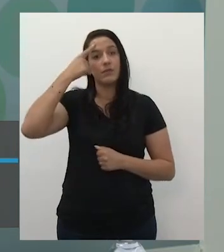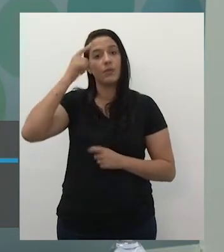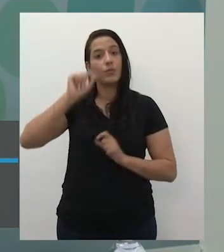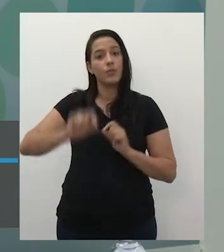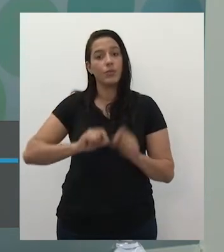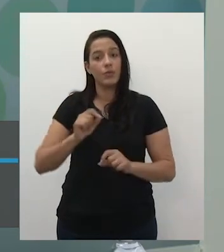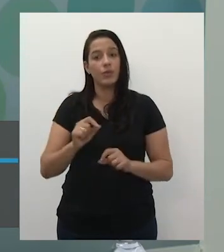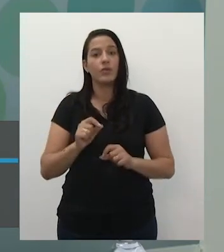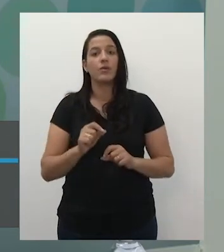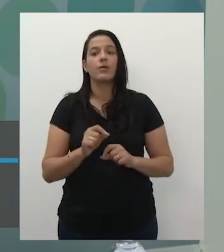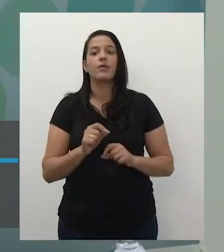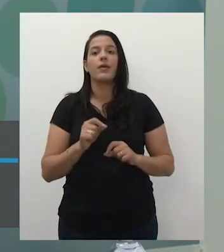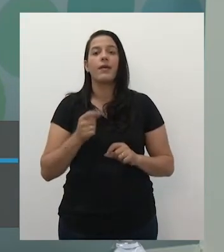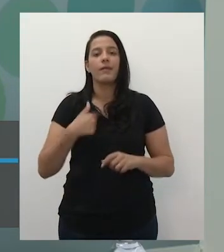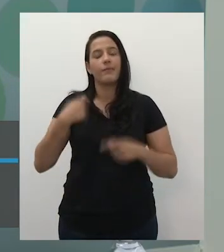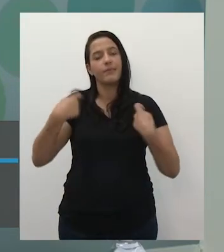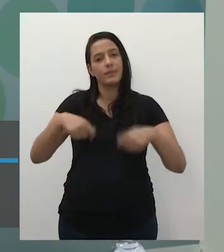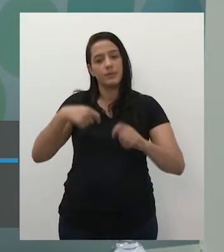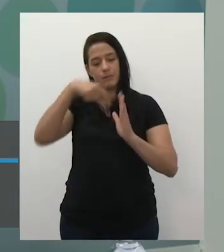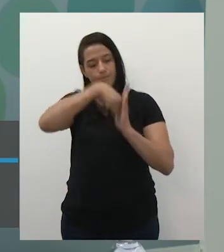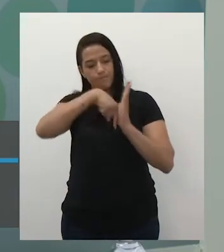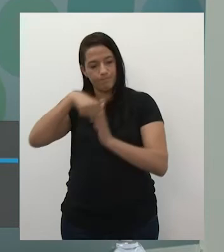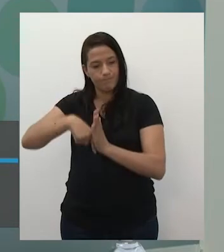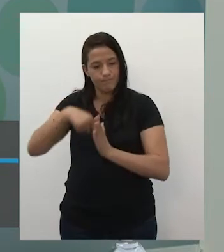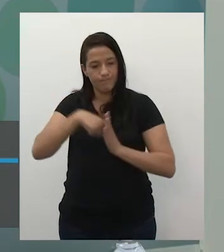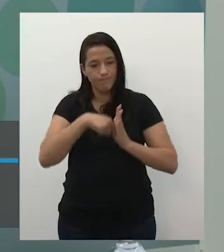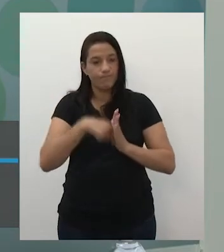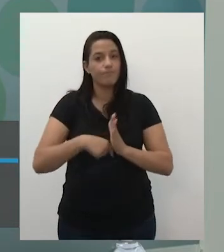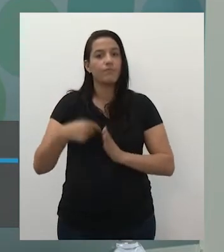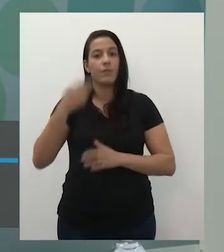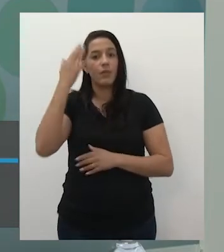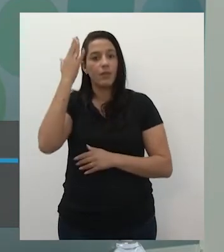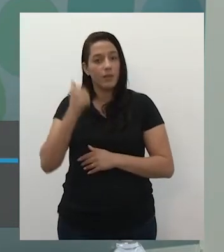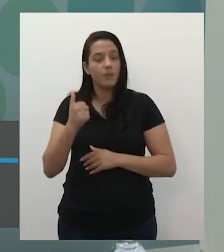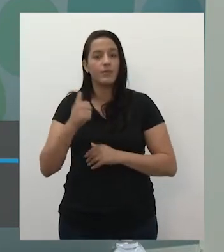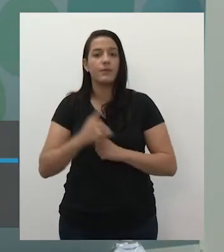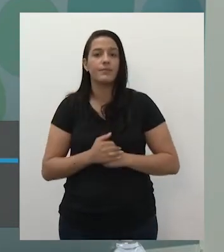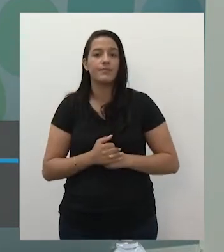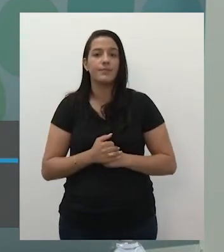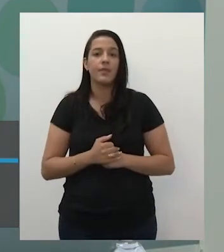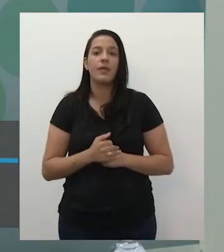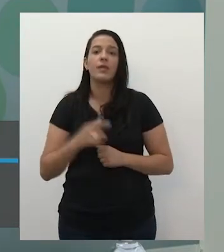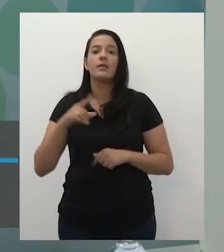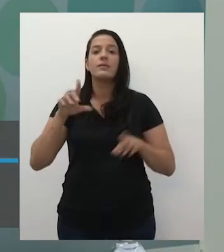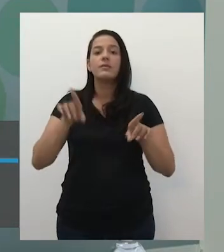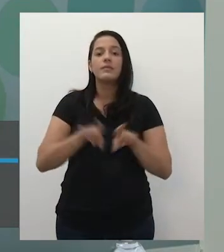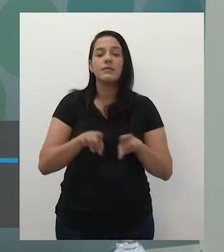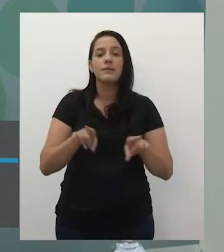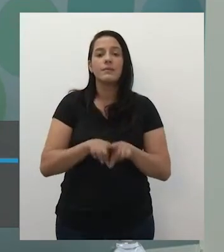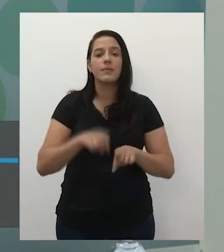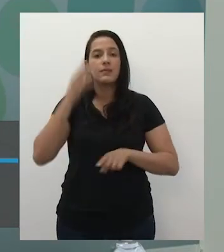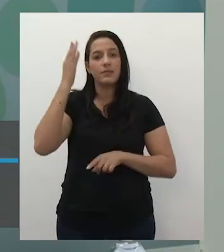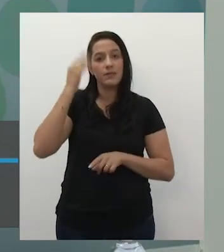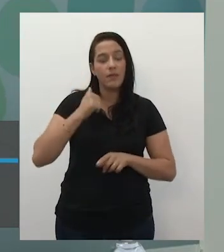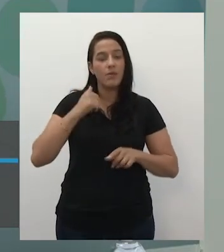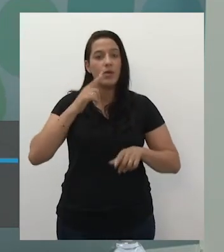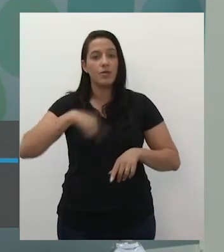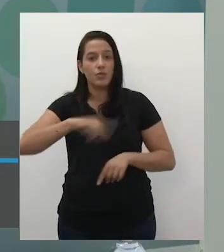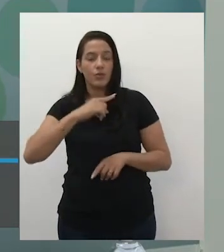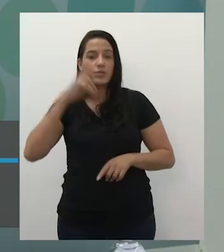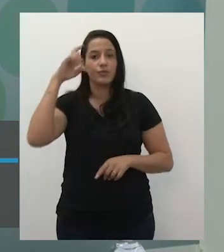nela e também, provavelmente, Terezinha parou também para refletir, para se observar, para fazer